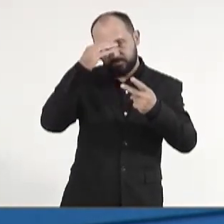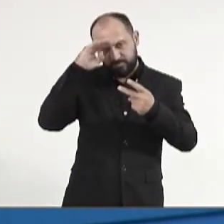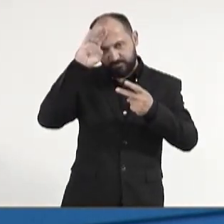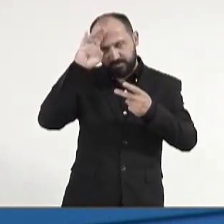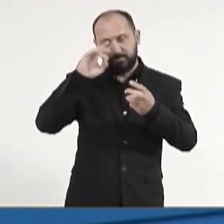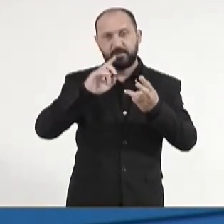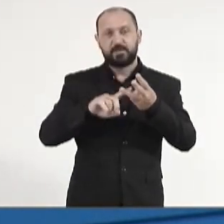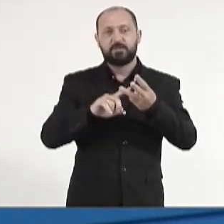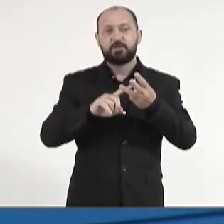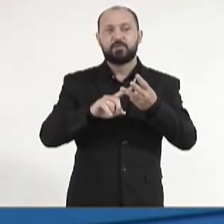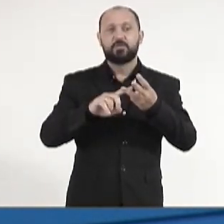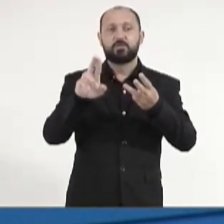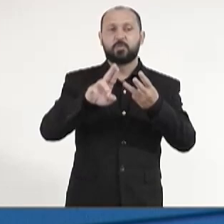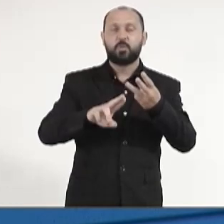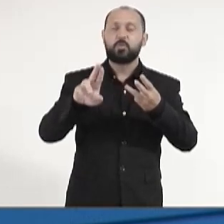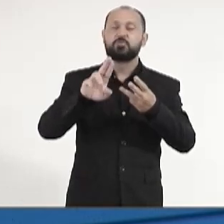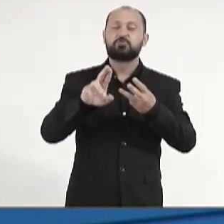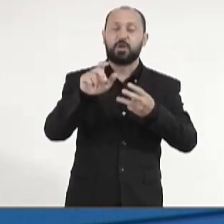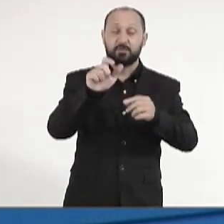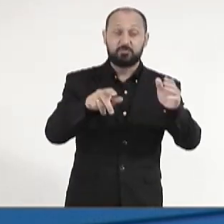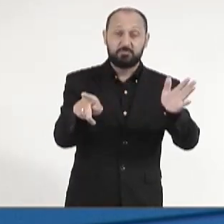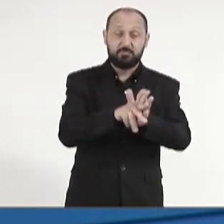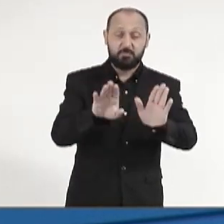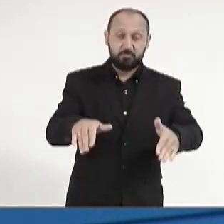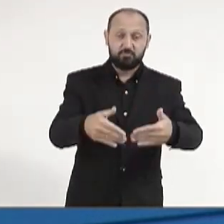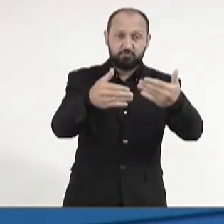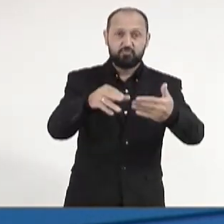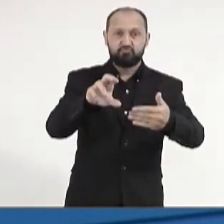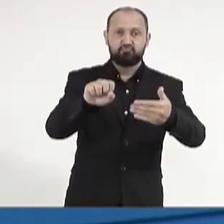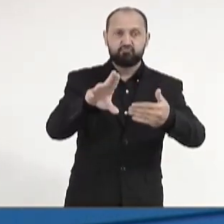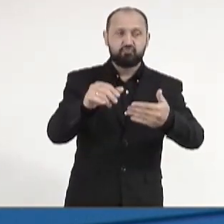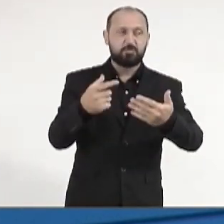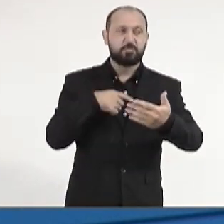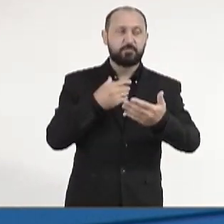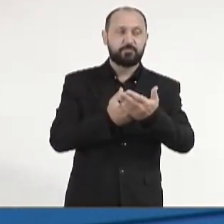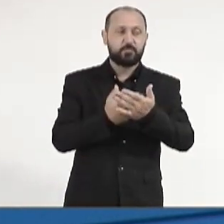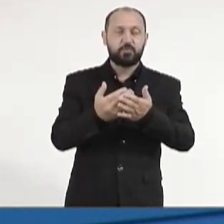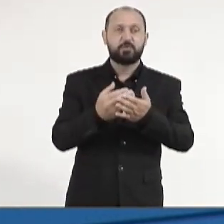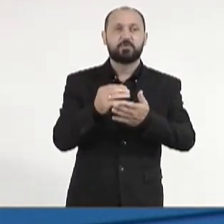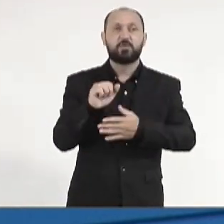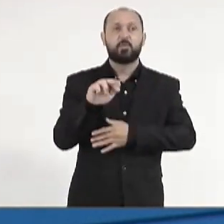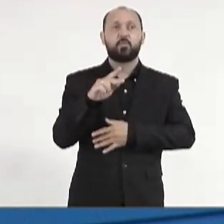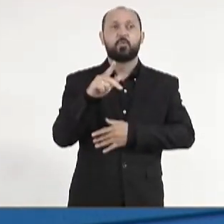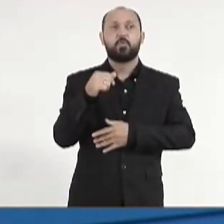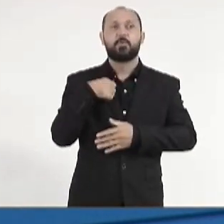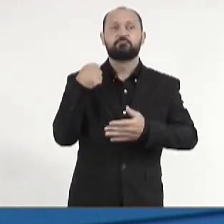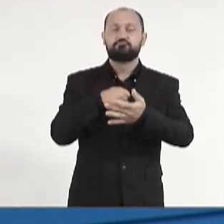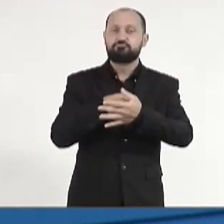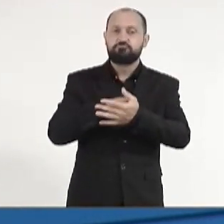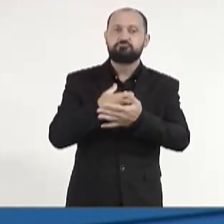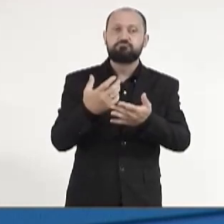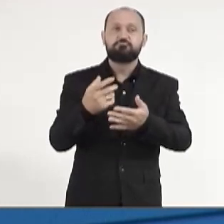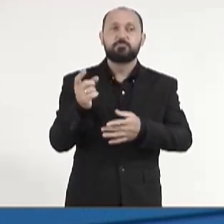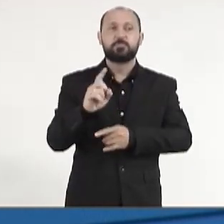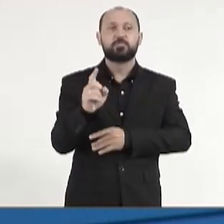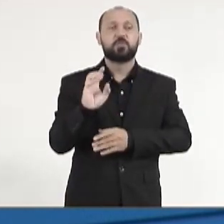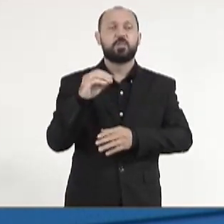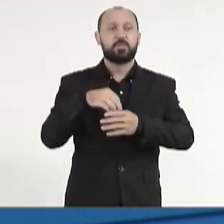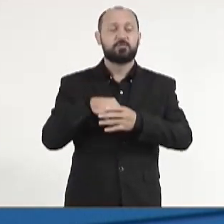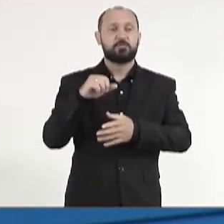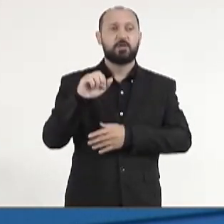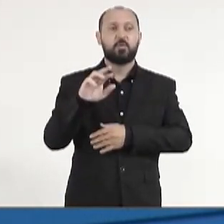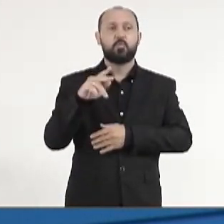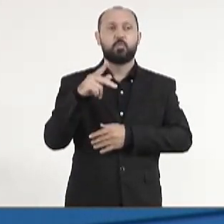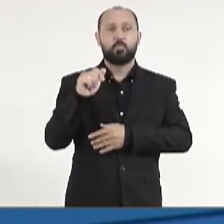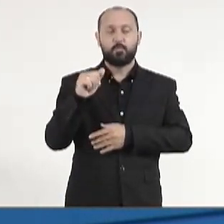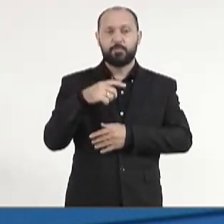contra enfermeiros, usuários do SUS, pessoas que estão entrando na UPA e agredindo esses profissionais, e não só na